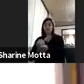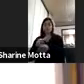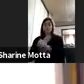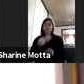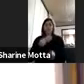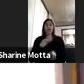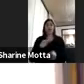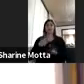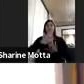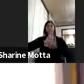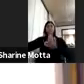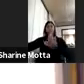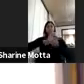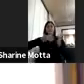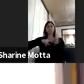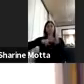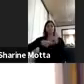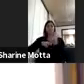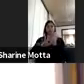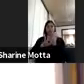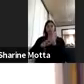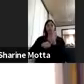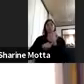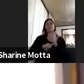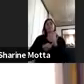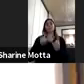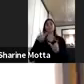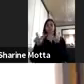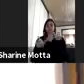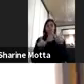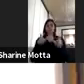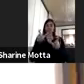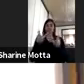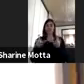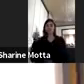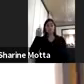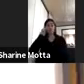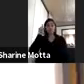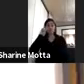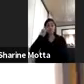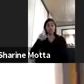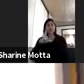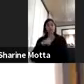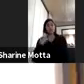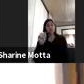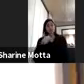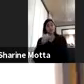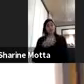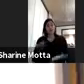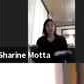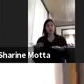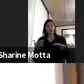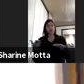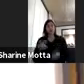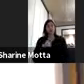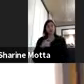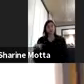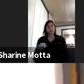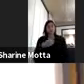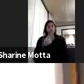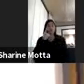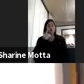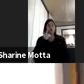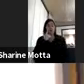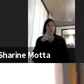estamos expostos e vulneráveis diariamente. E tem mais, tem um modelo novo. Olha só, a exploração